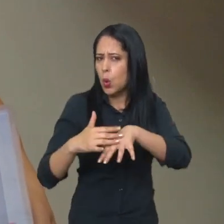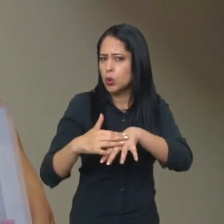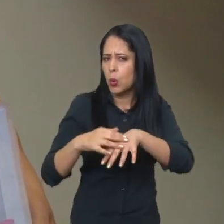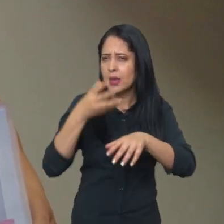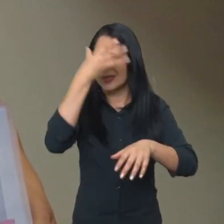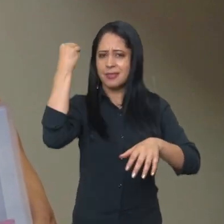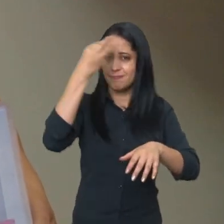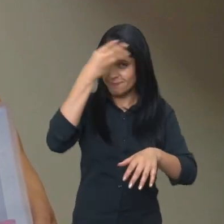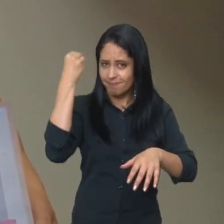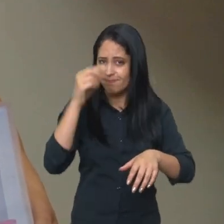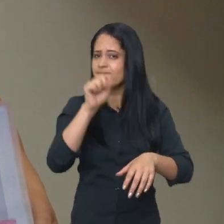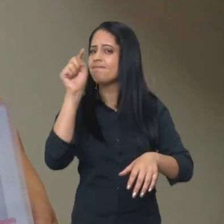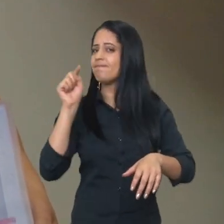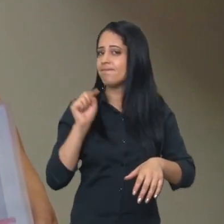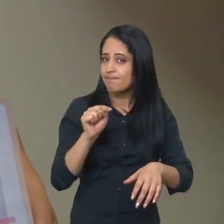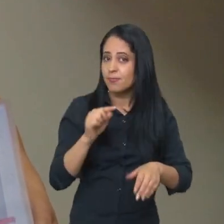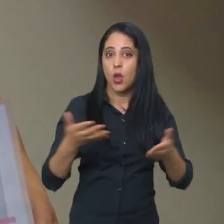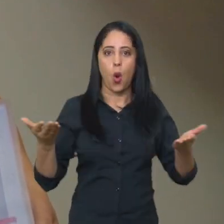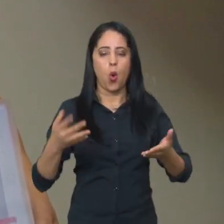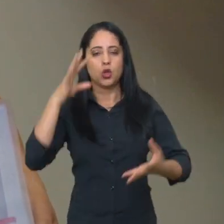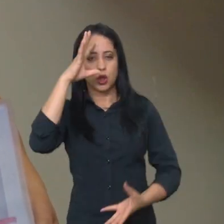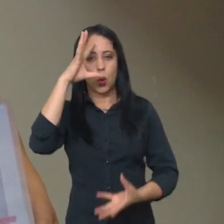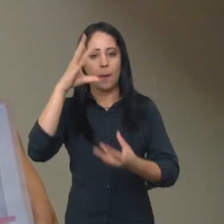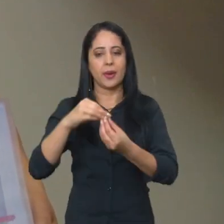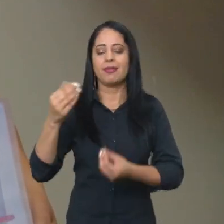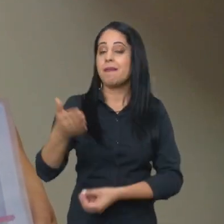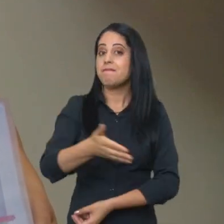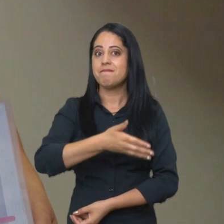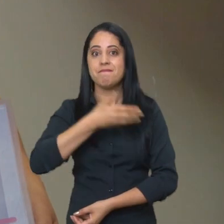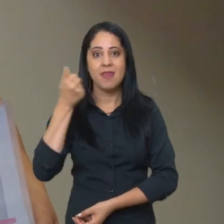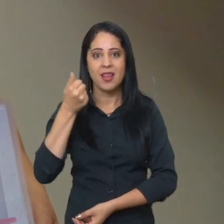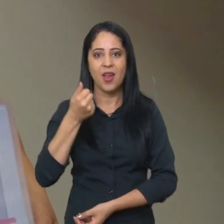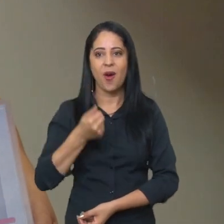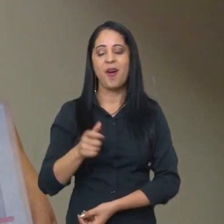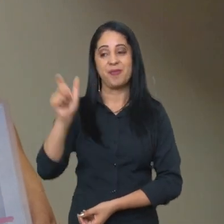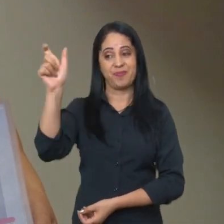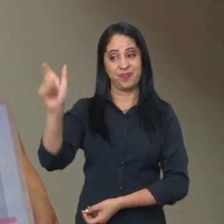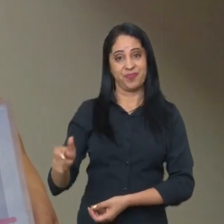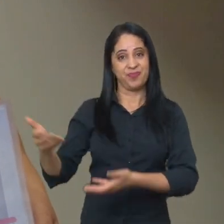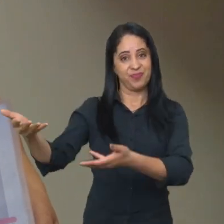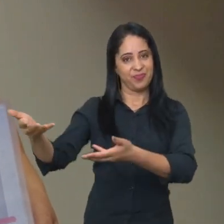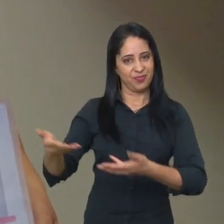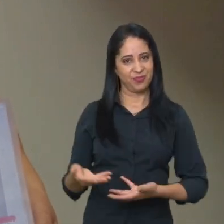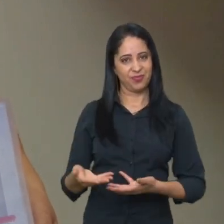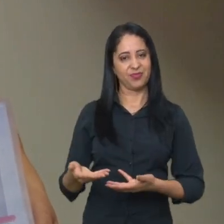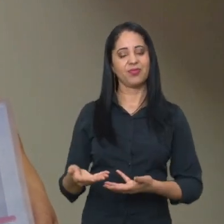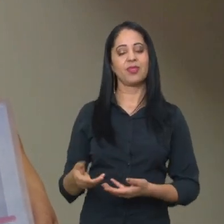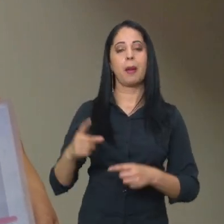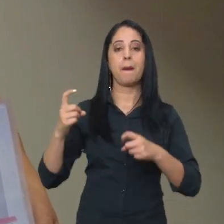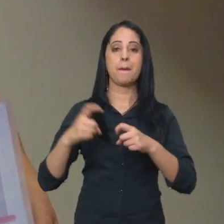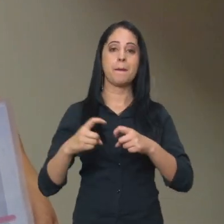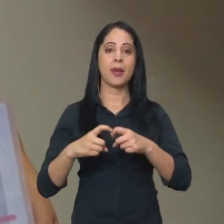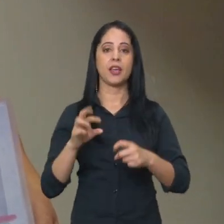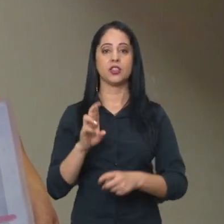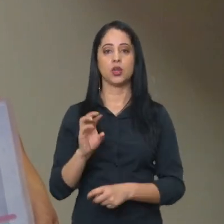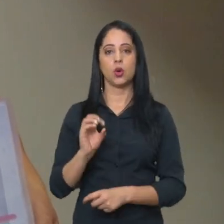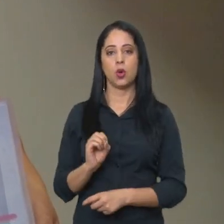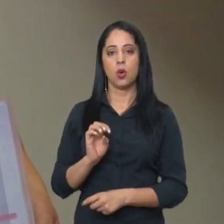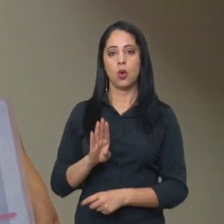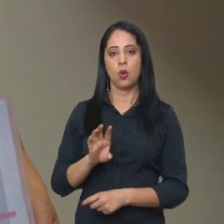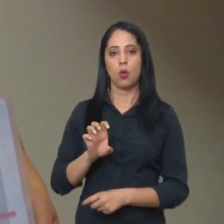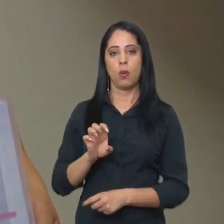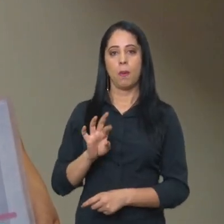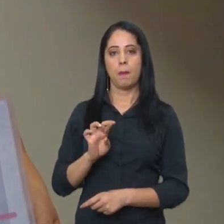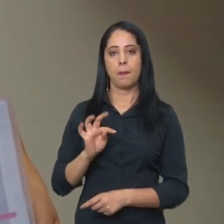Para entender um pouco mais sobre os sintomas e tratamento, recebemos no De Bem com Você de hoje o Dr.